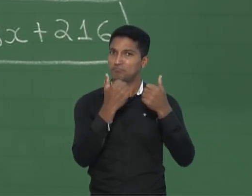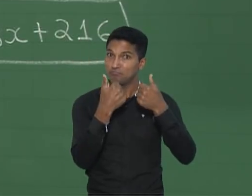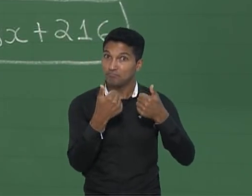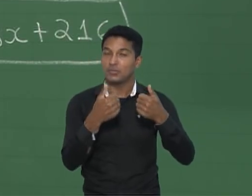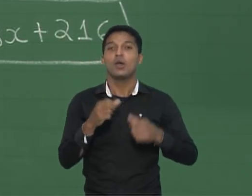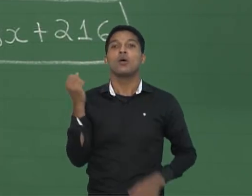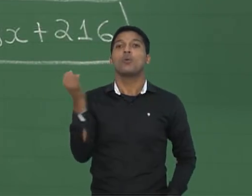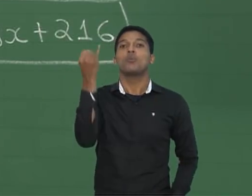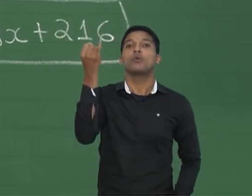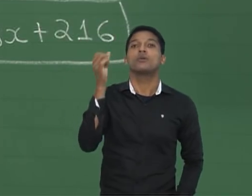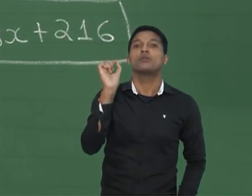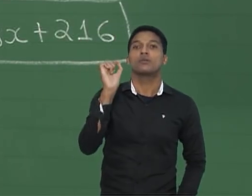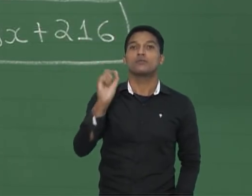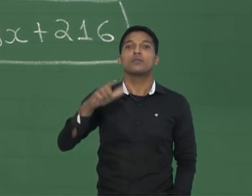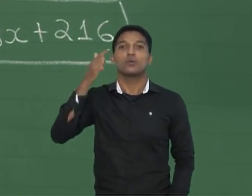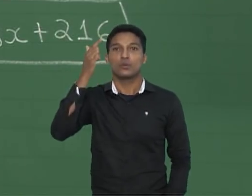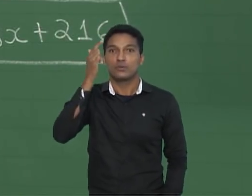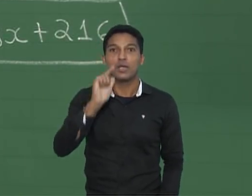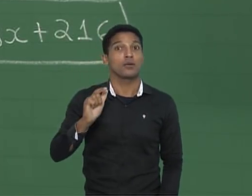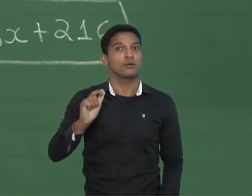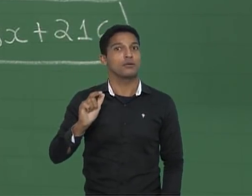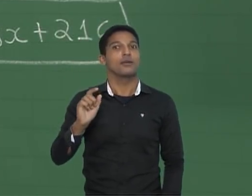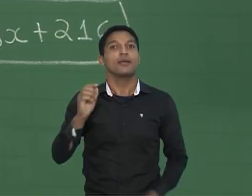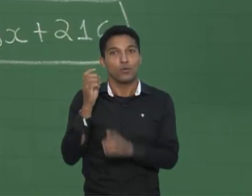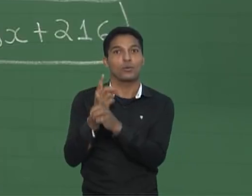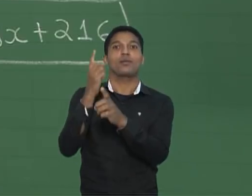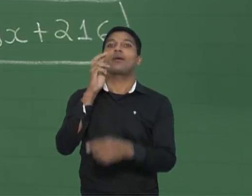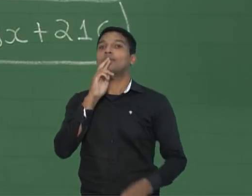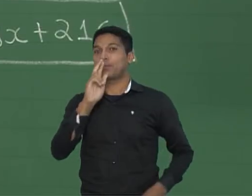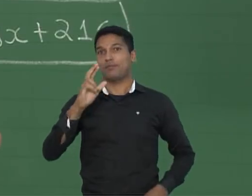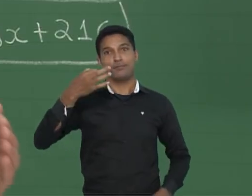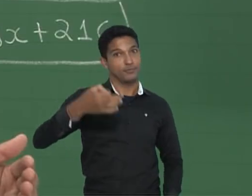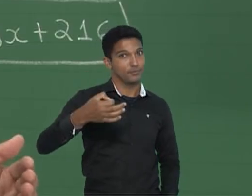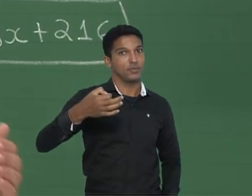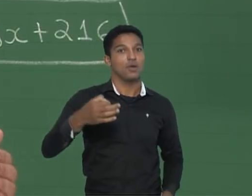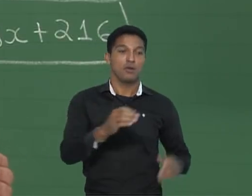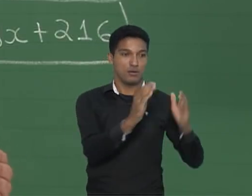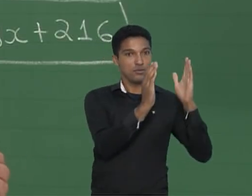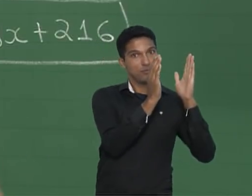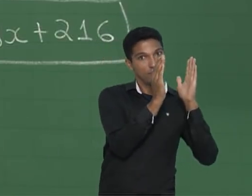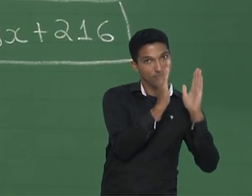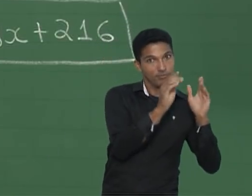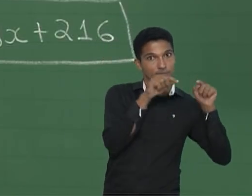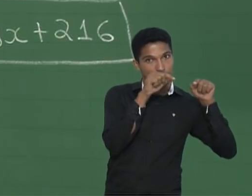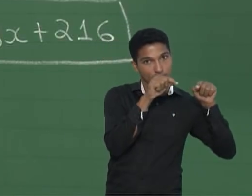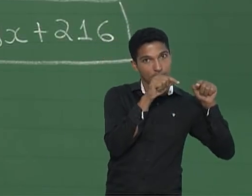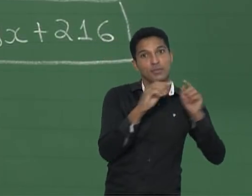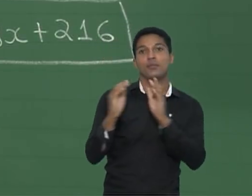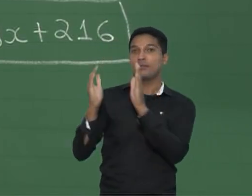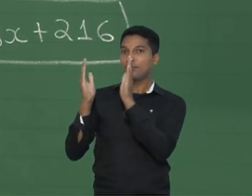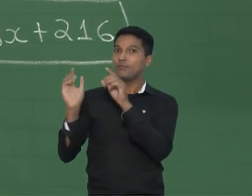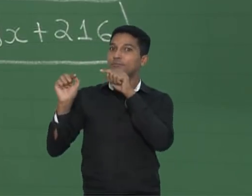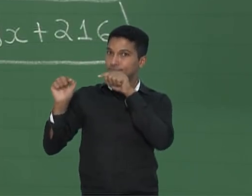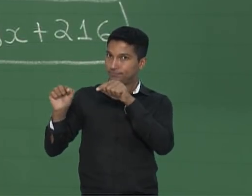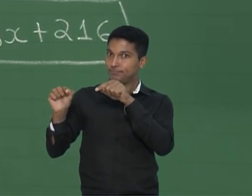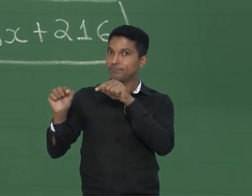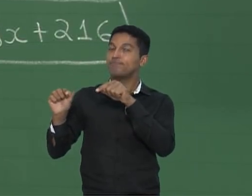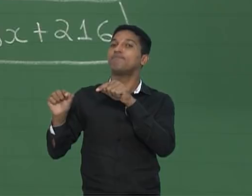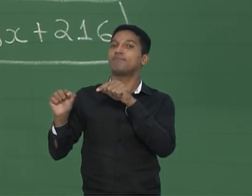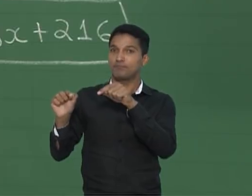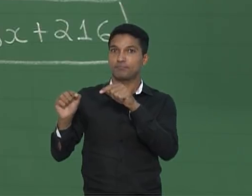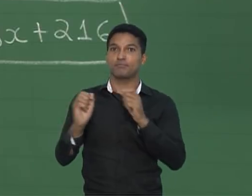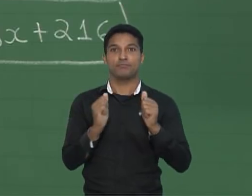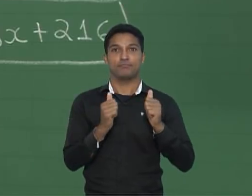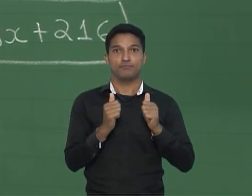é que vocês cheguem em algum resultado correto, usando ou o produto notável ou a propriedade distributiva